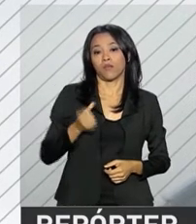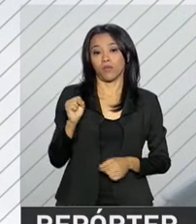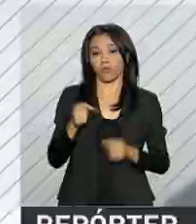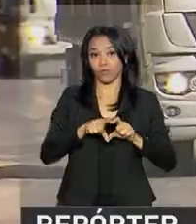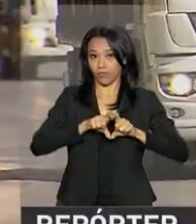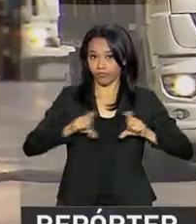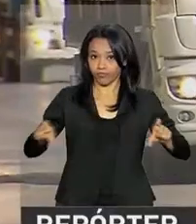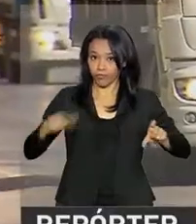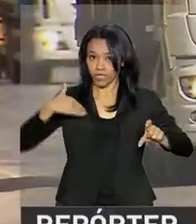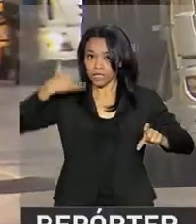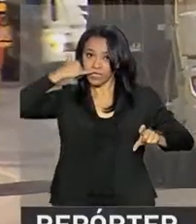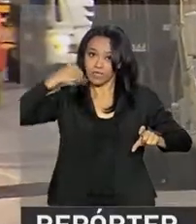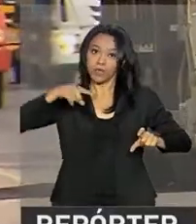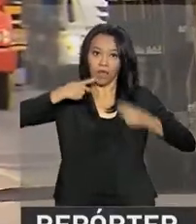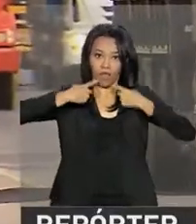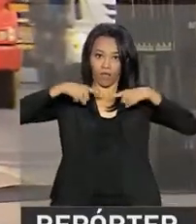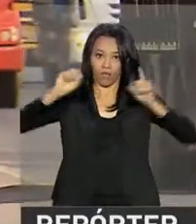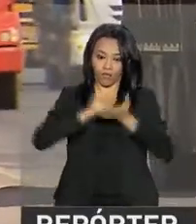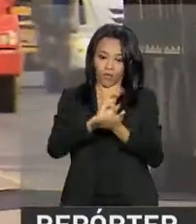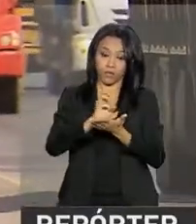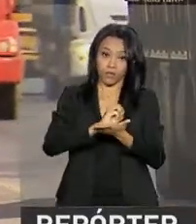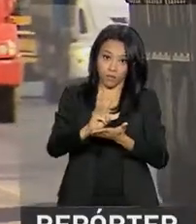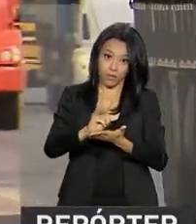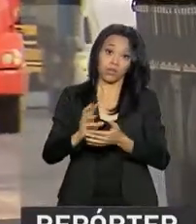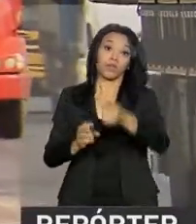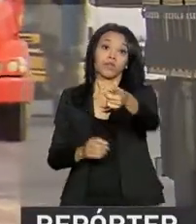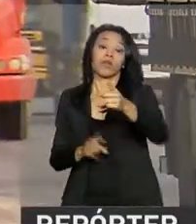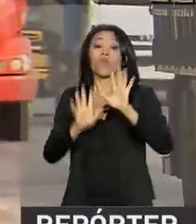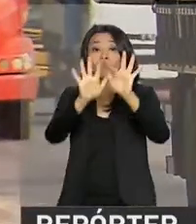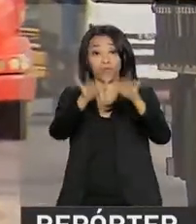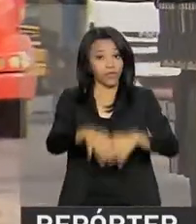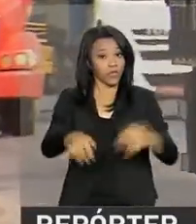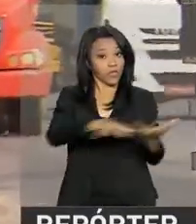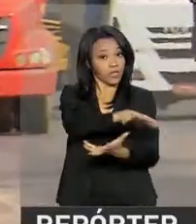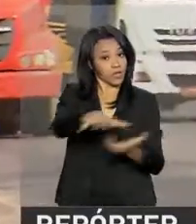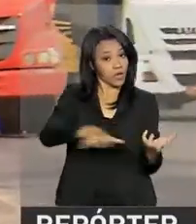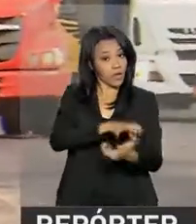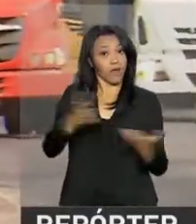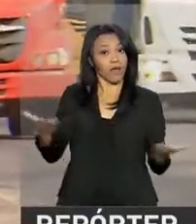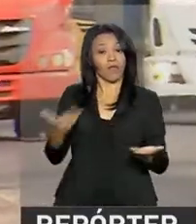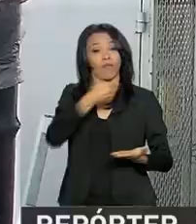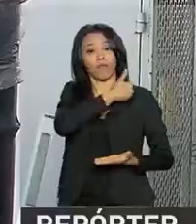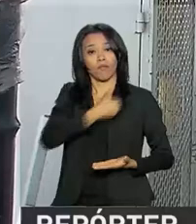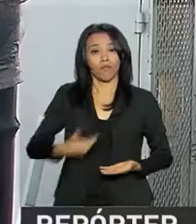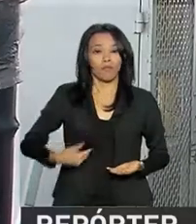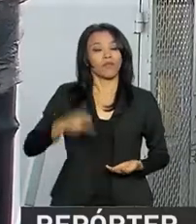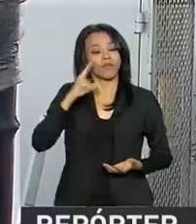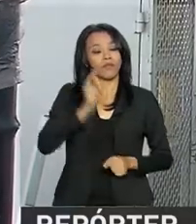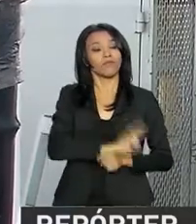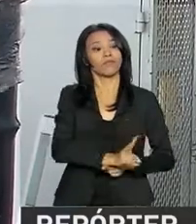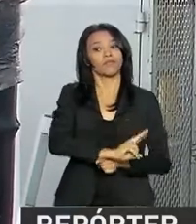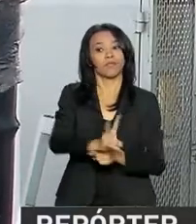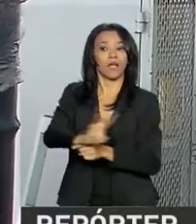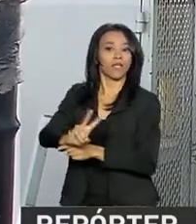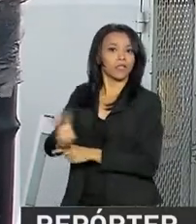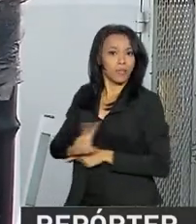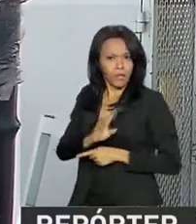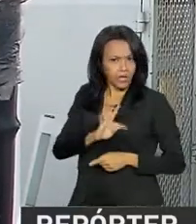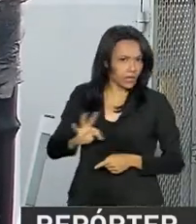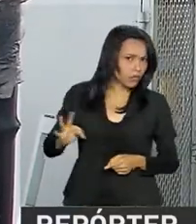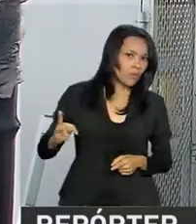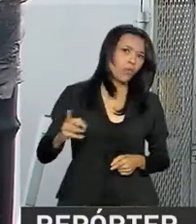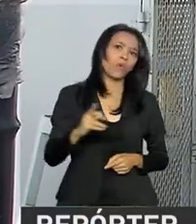61 99149-6368. Com o fim da paralisação, o governo vai se concentrar na fiscalização para que todos os itens do acordo